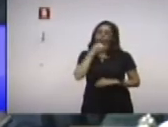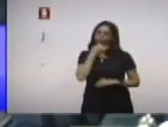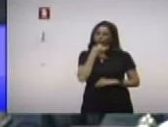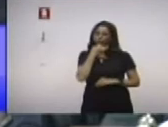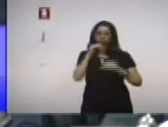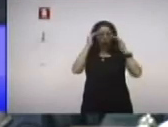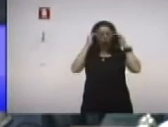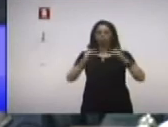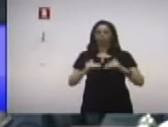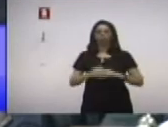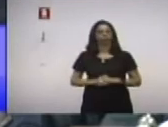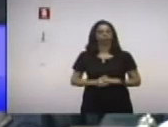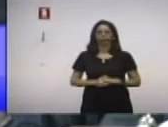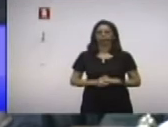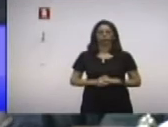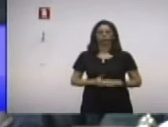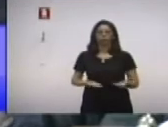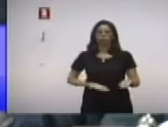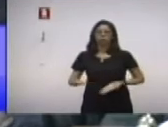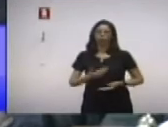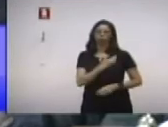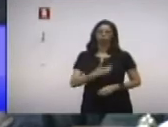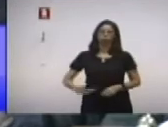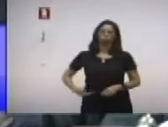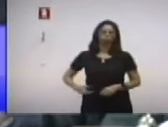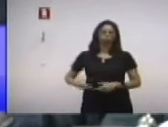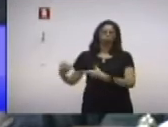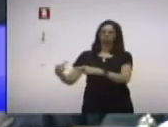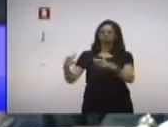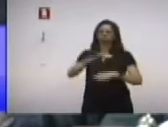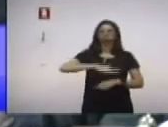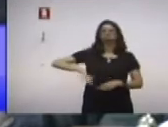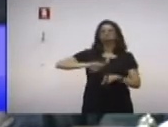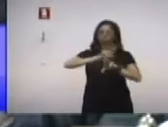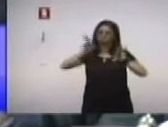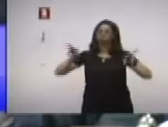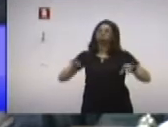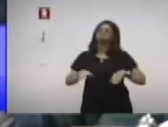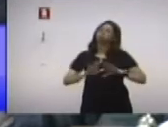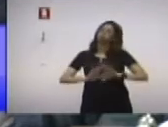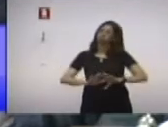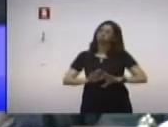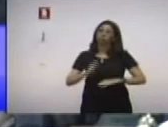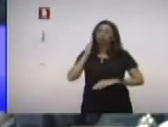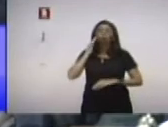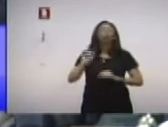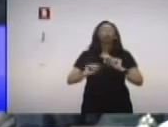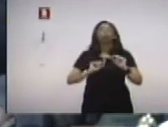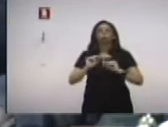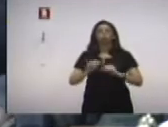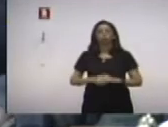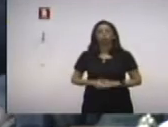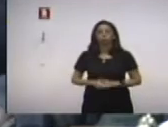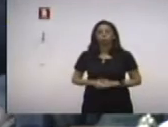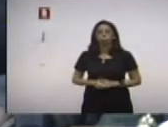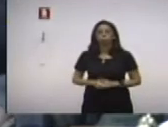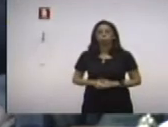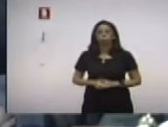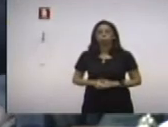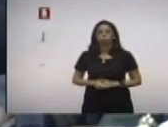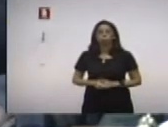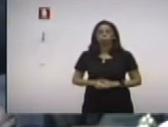contento os serviços públicos todas as áreas no entanto entendemos que